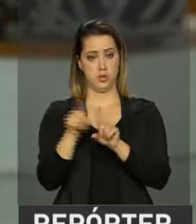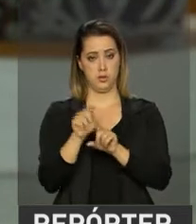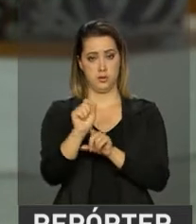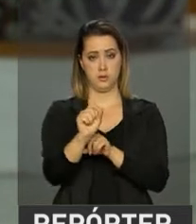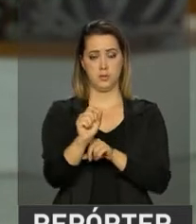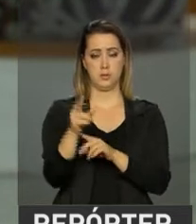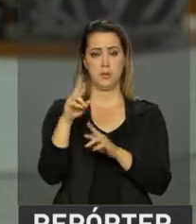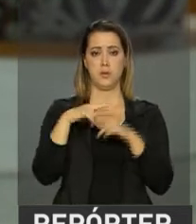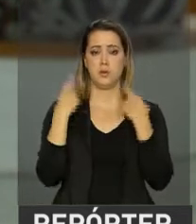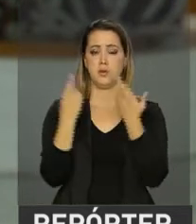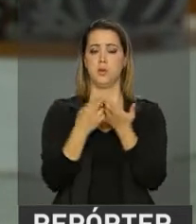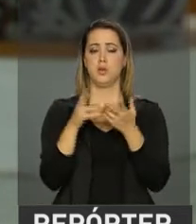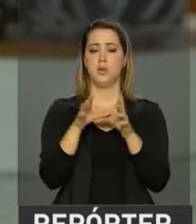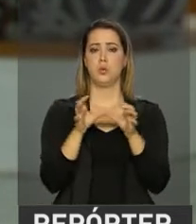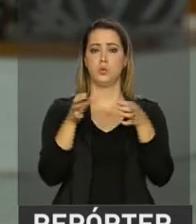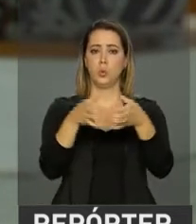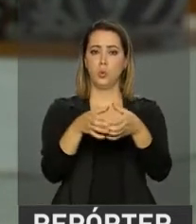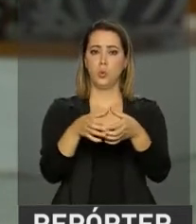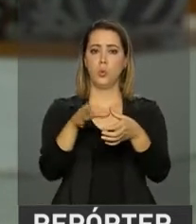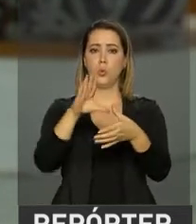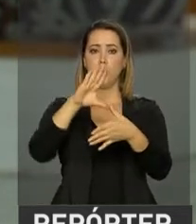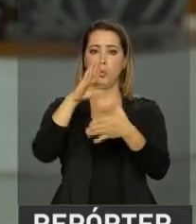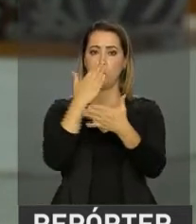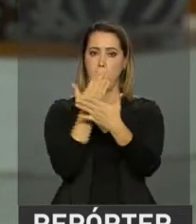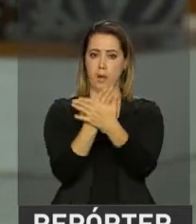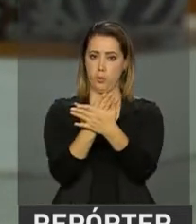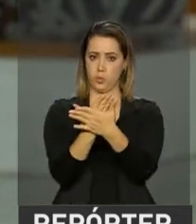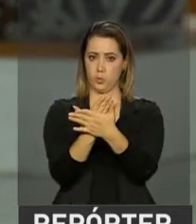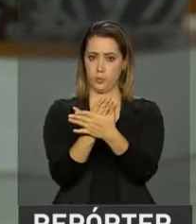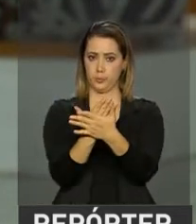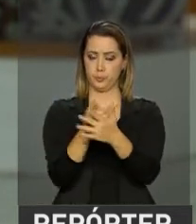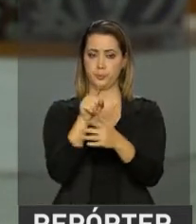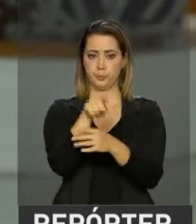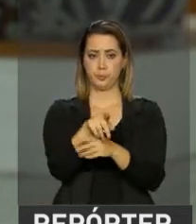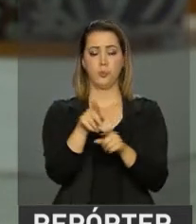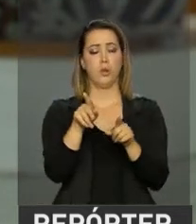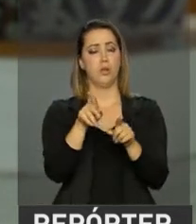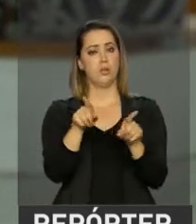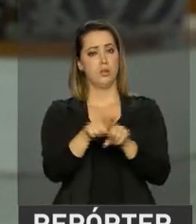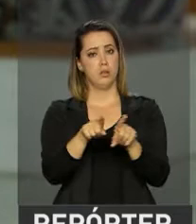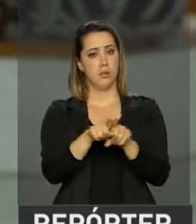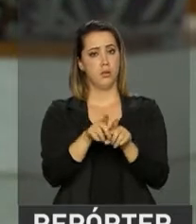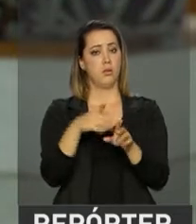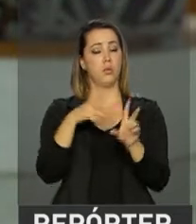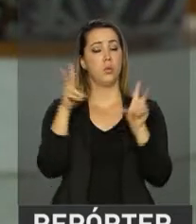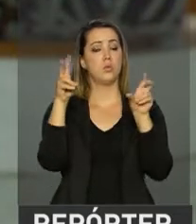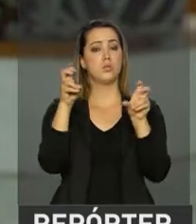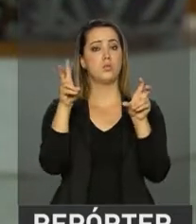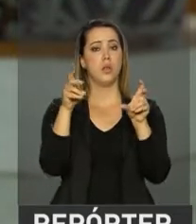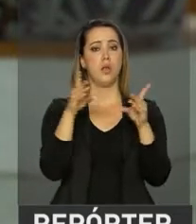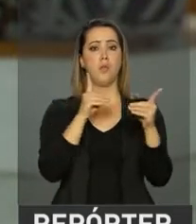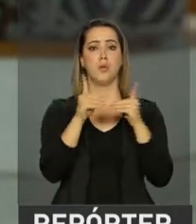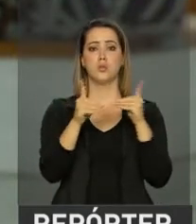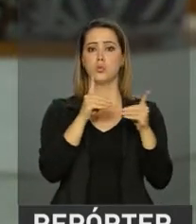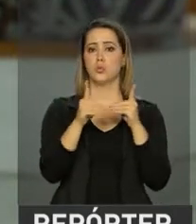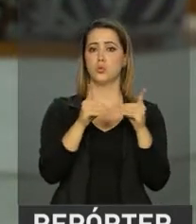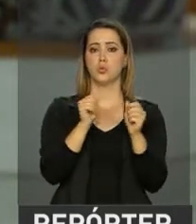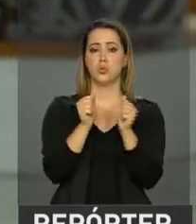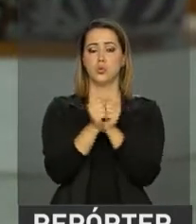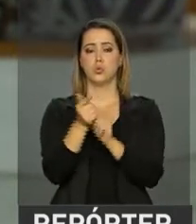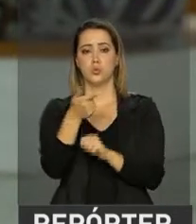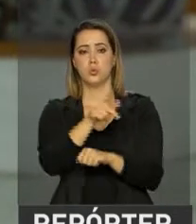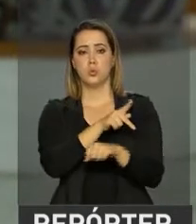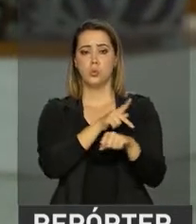do mercosul segundo o porta voz alexandre parole o presidente michel temer vai abordar com os outros presidentes dos